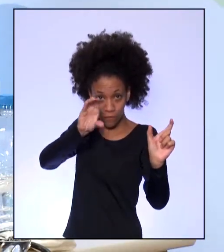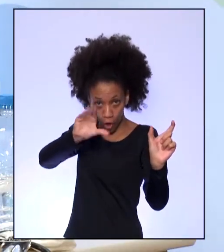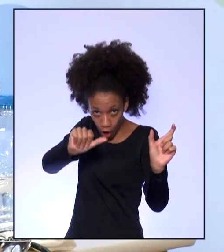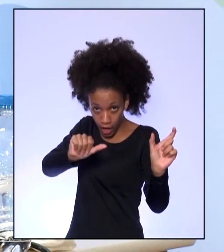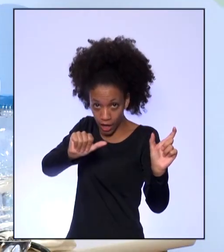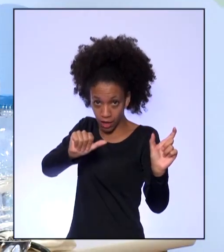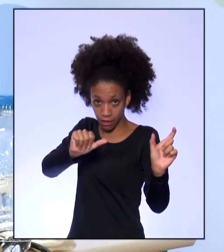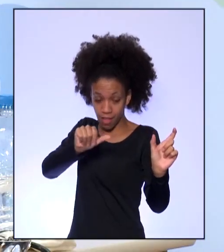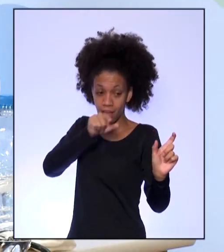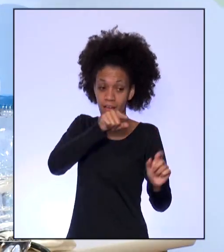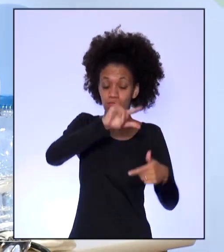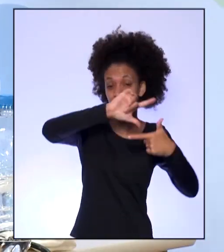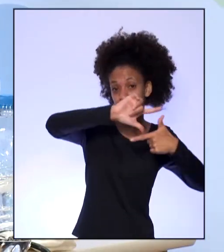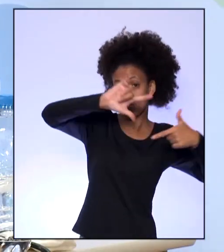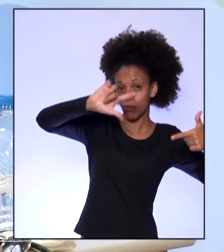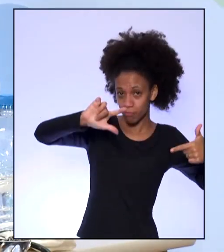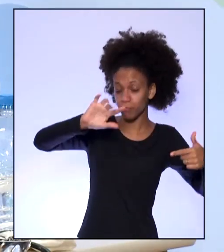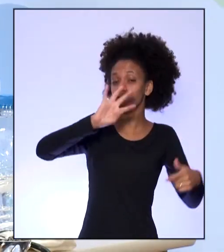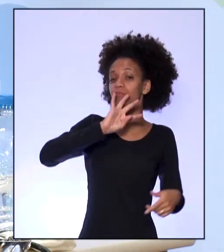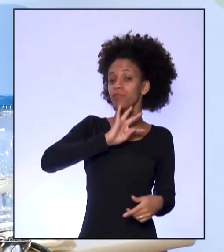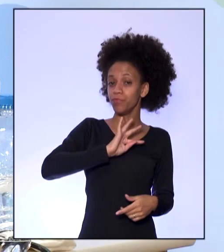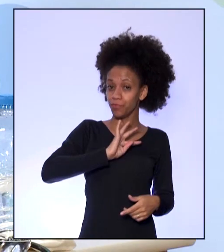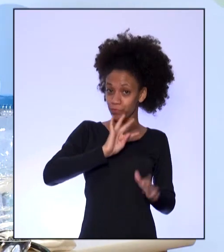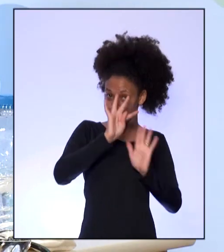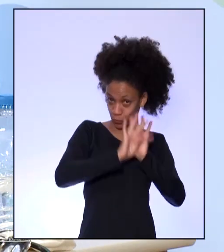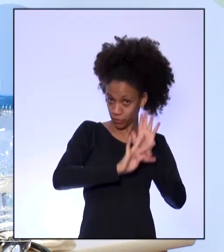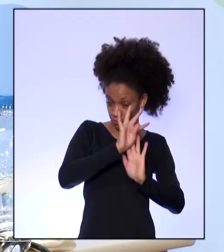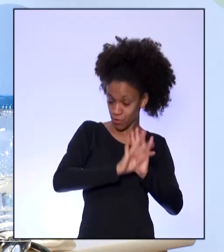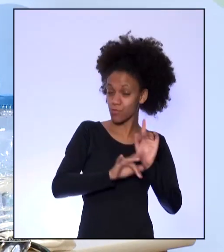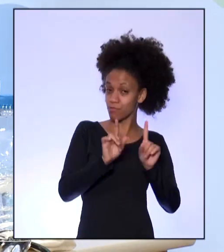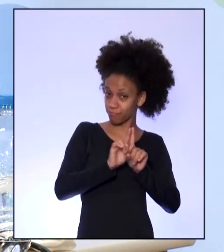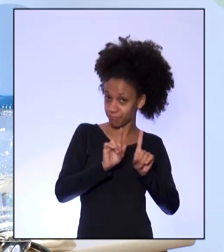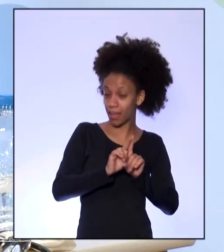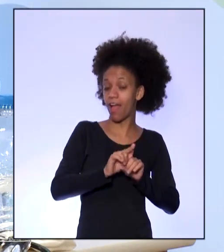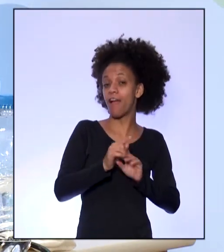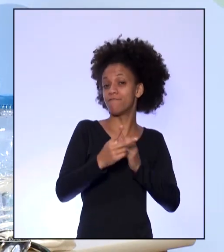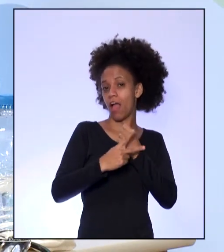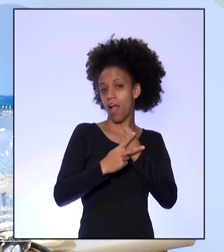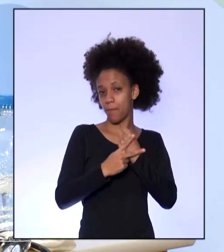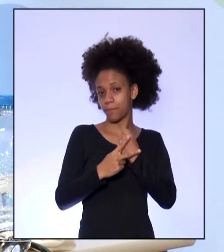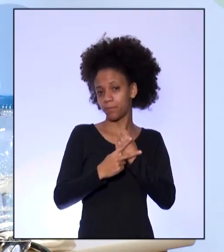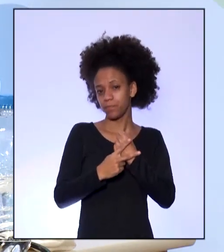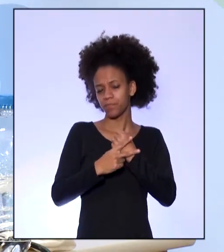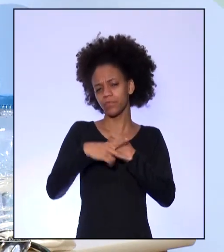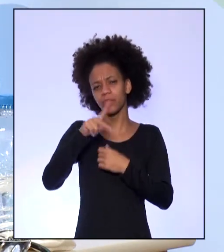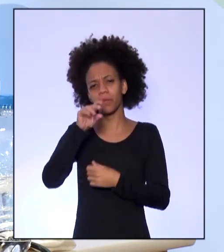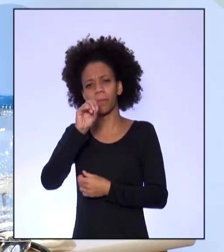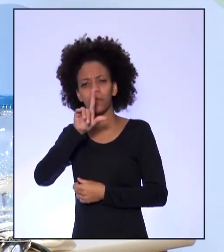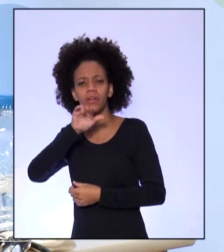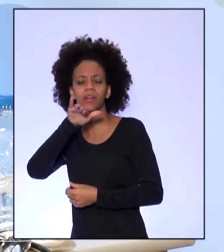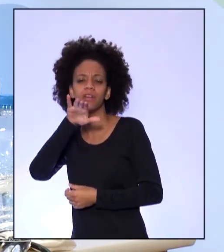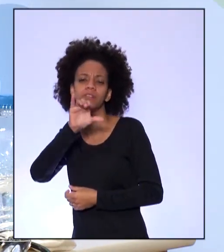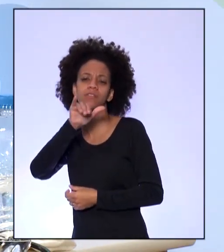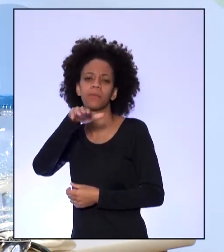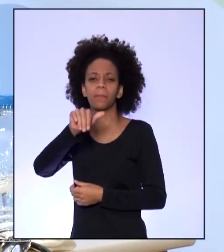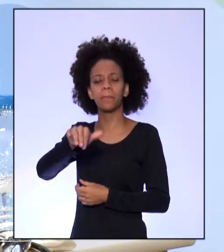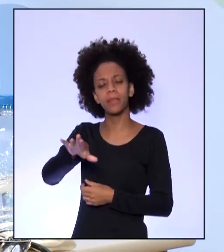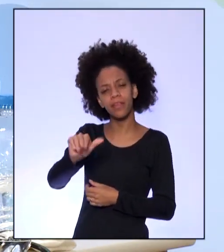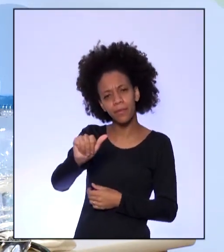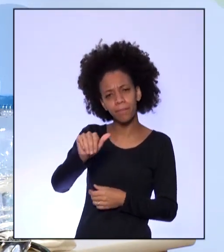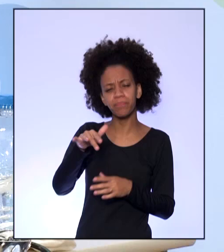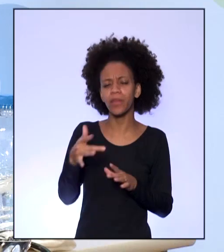é verbo. Por quê? Nós temos a palavra foca numa relação de polissemia. Foca pode ser usado